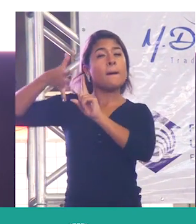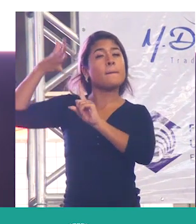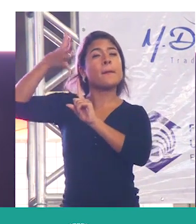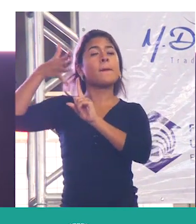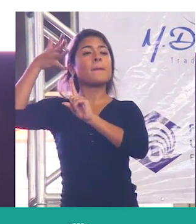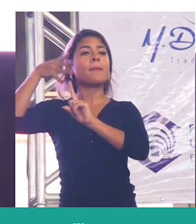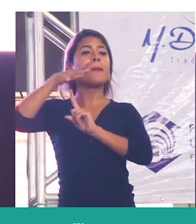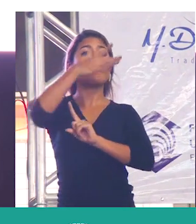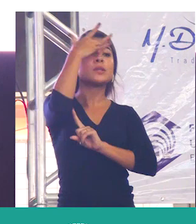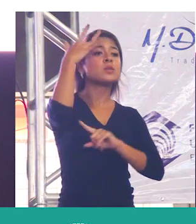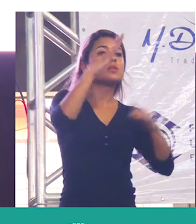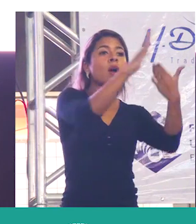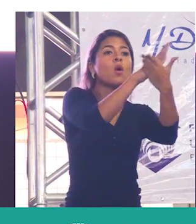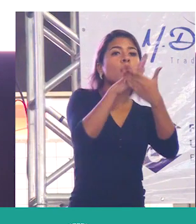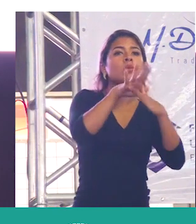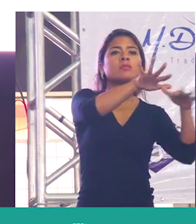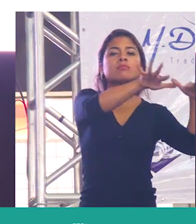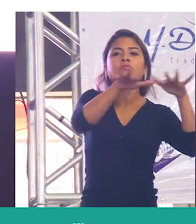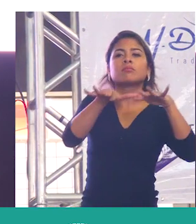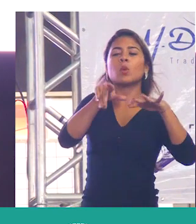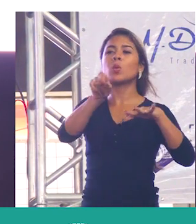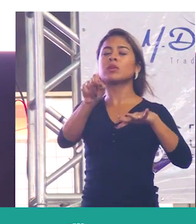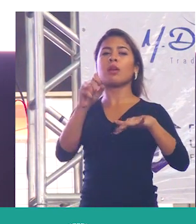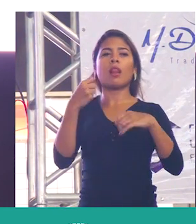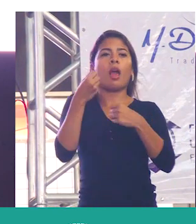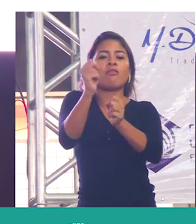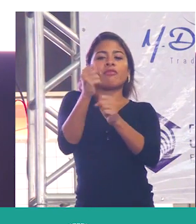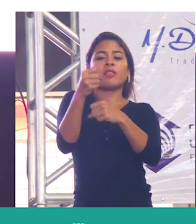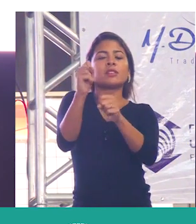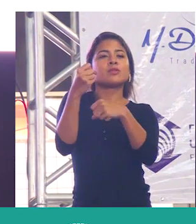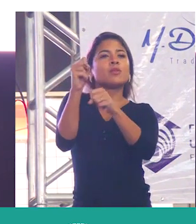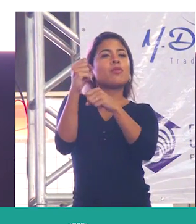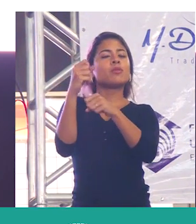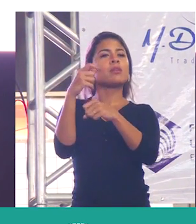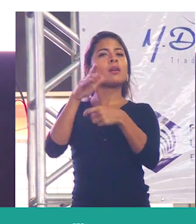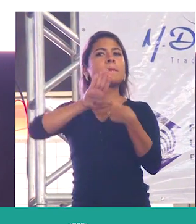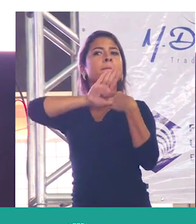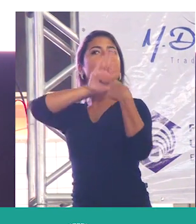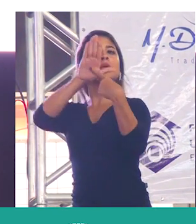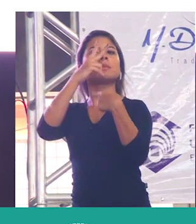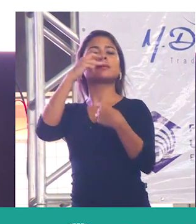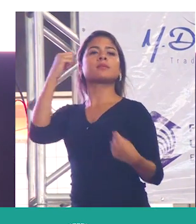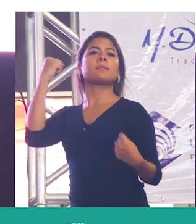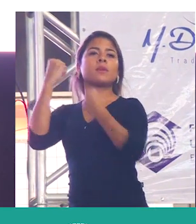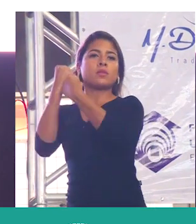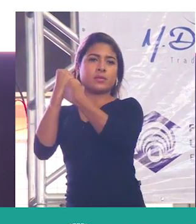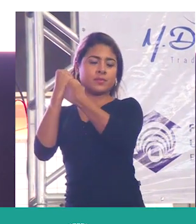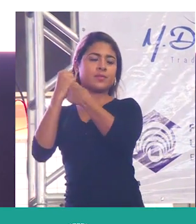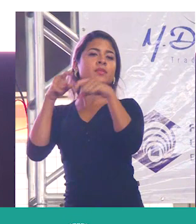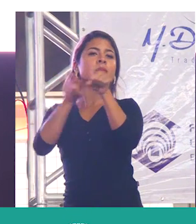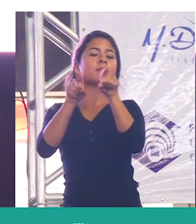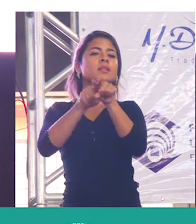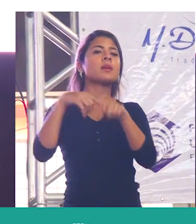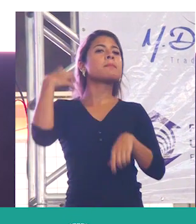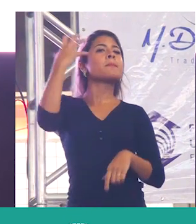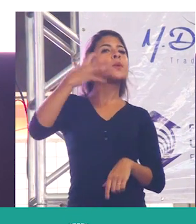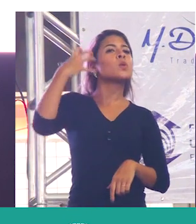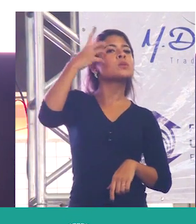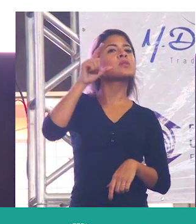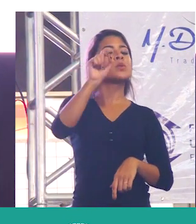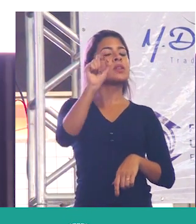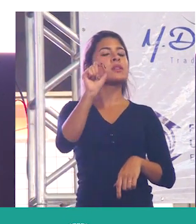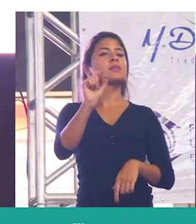e levantavam as vassouras. Tem até uma musiquinha que na época cantavam: varre, varre,